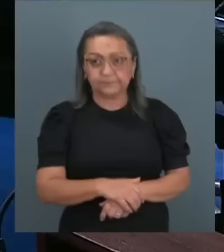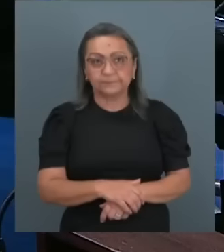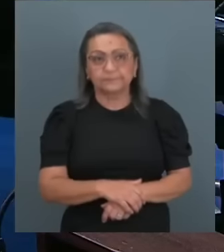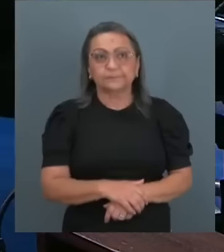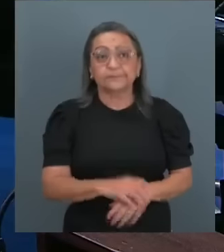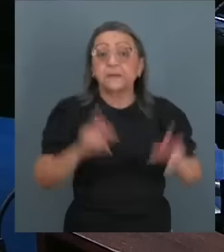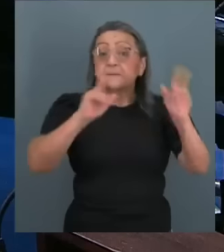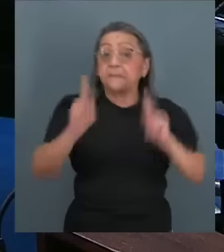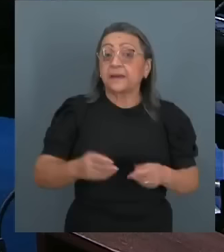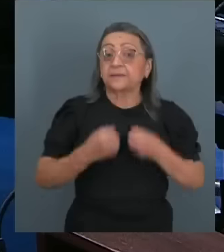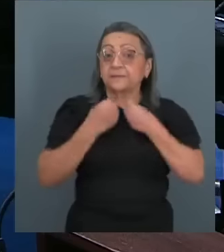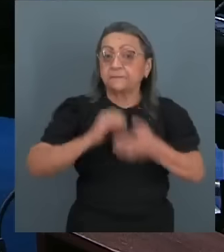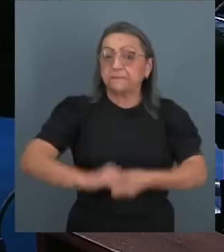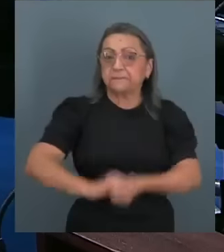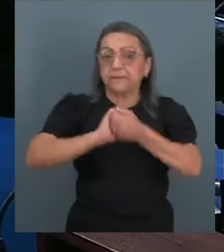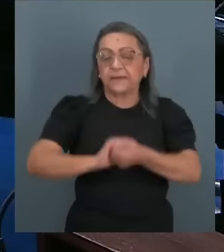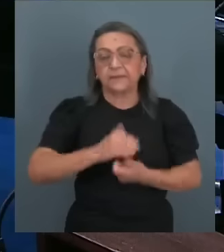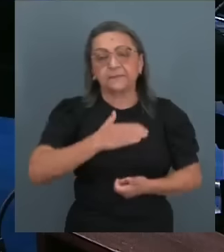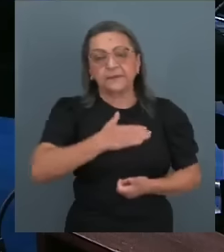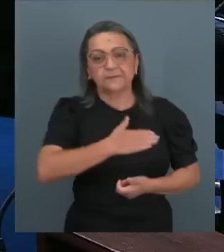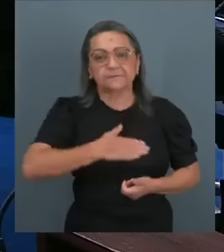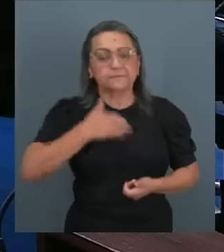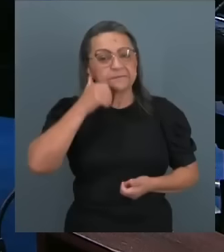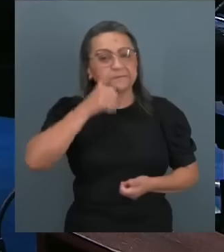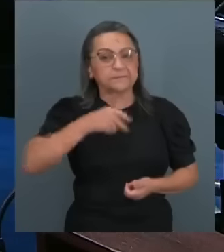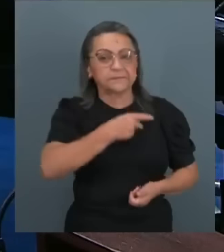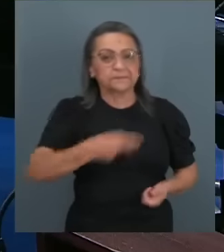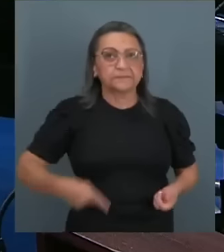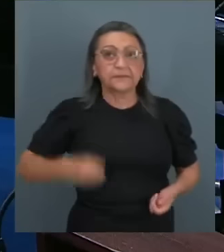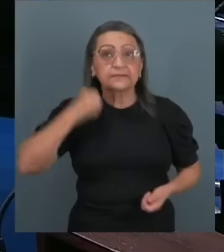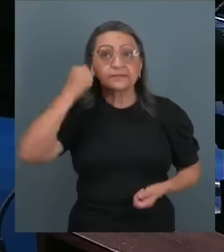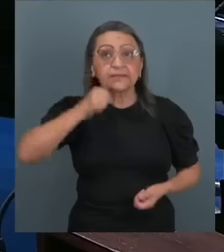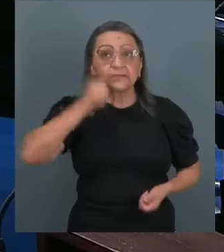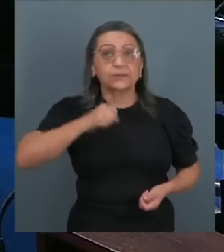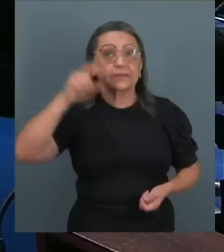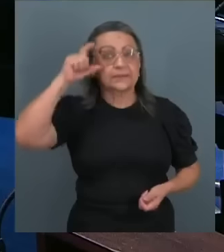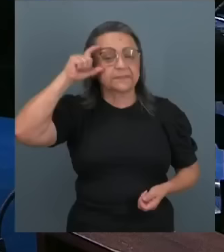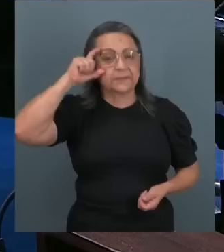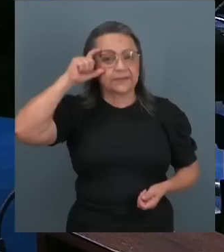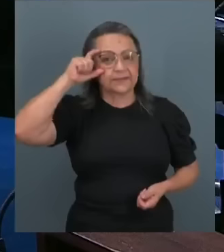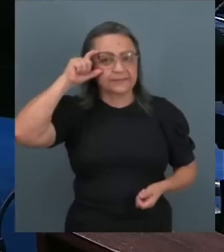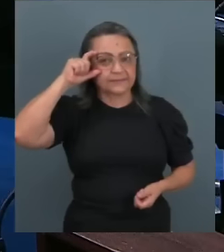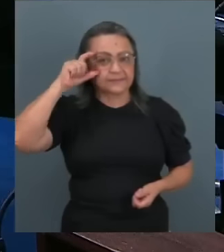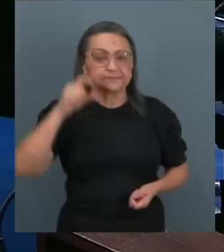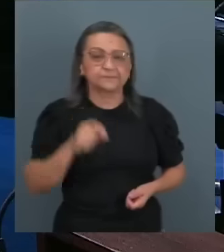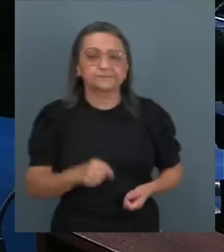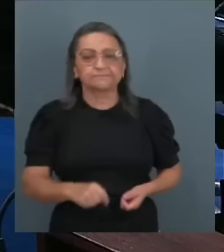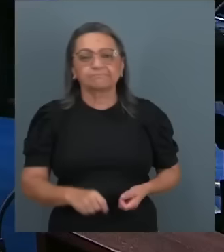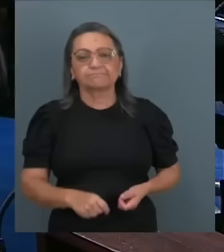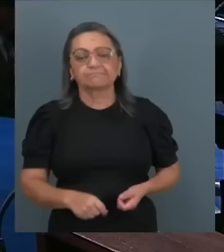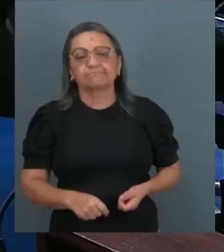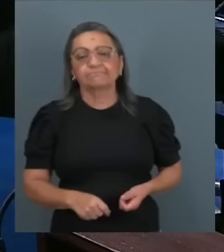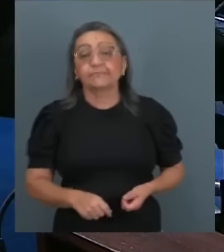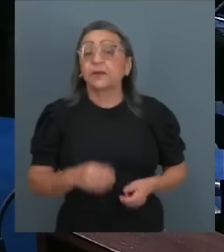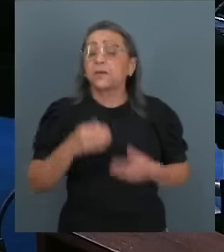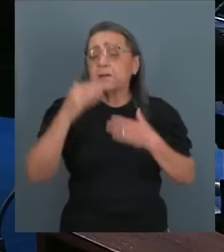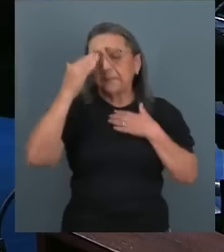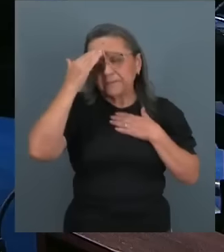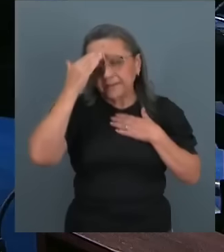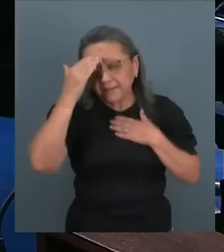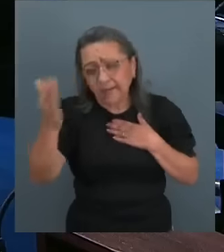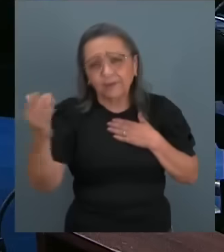Paz e bem, minha querida presidente, senadora Damares Alves, muito obrigado pela disponibilidade sua